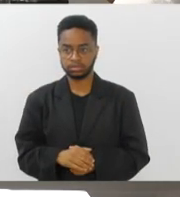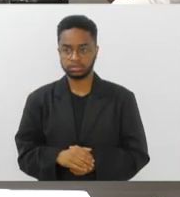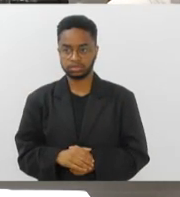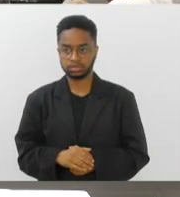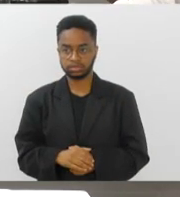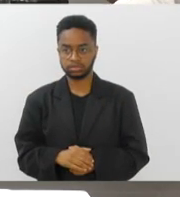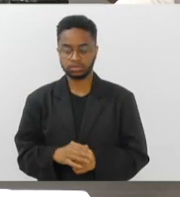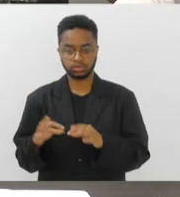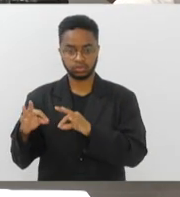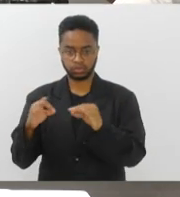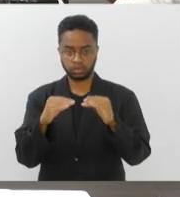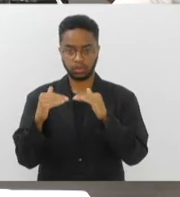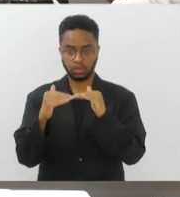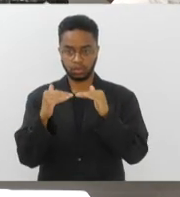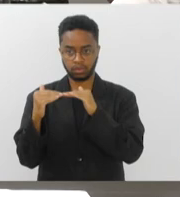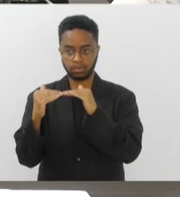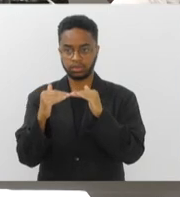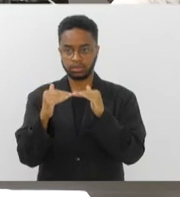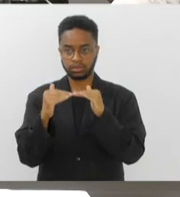por unanimidade.